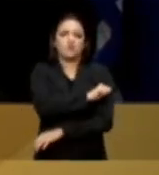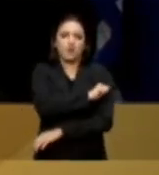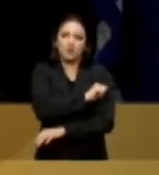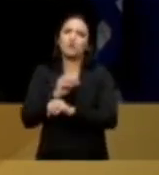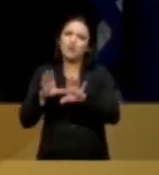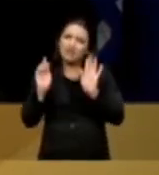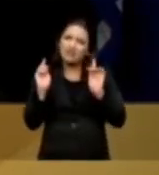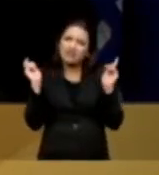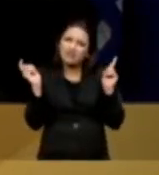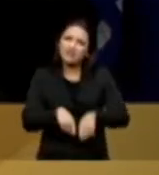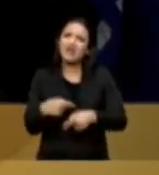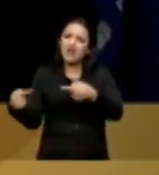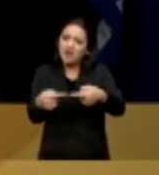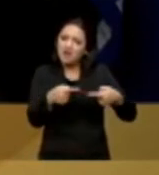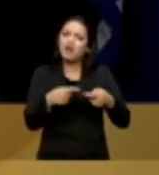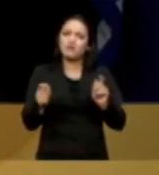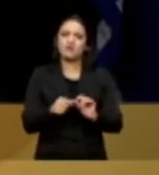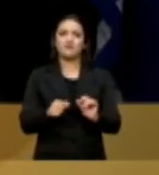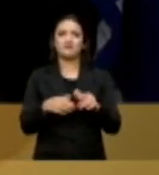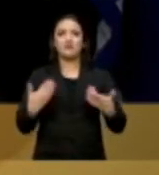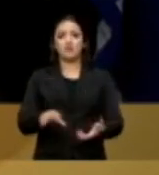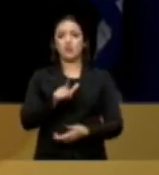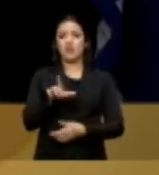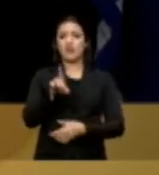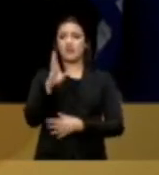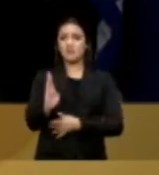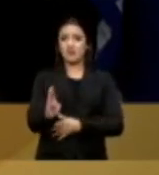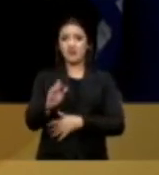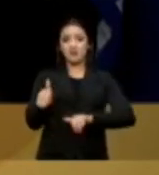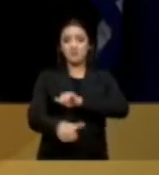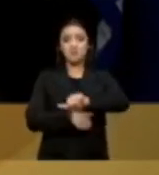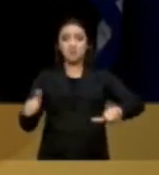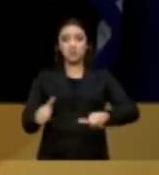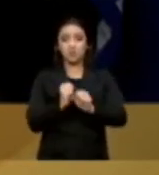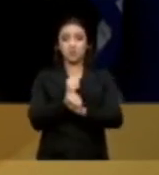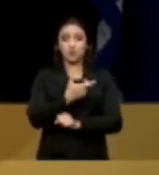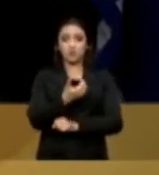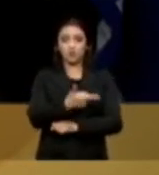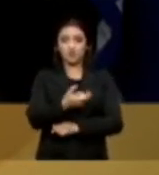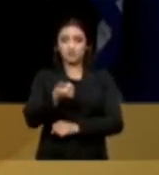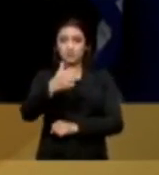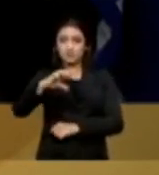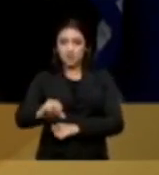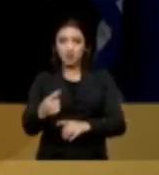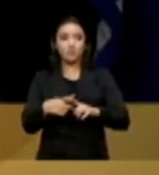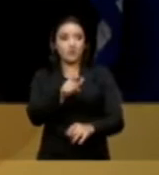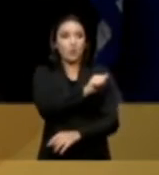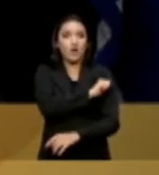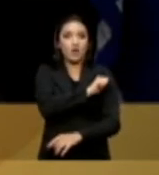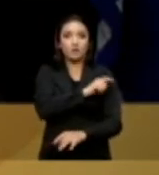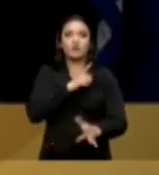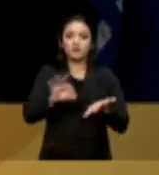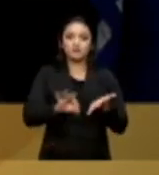Lei de Diretrizes e Bases da Educação Nacional foi alterada em 2019 para assegurar ao aluno regularmente matriculado em instituição de